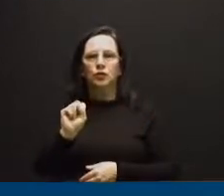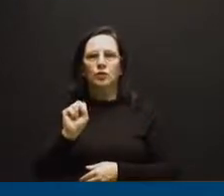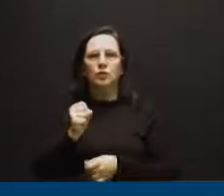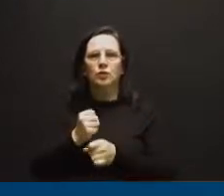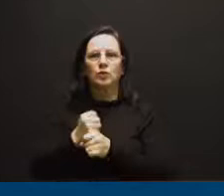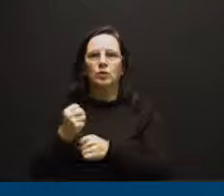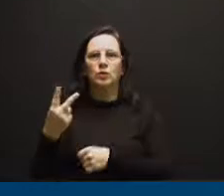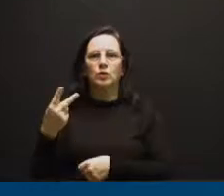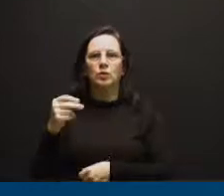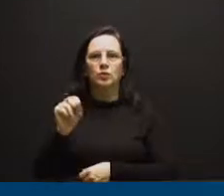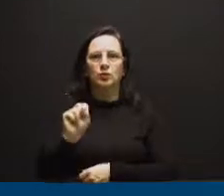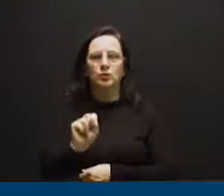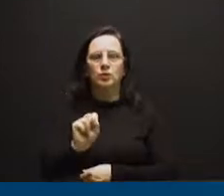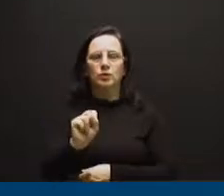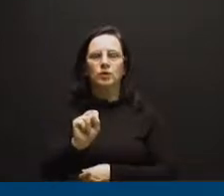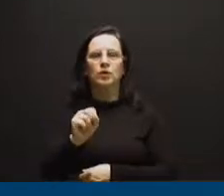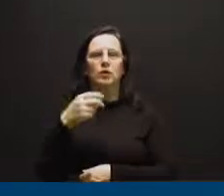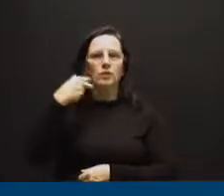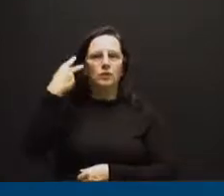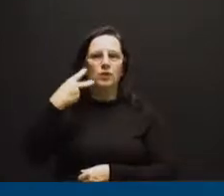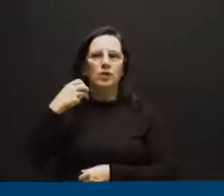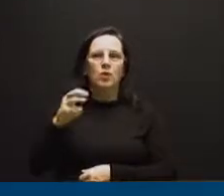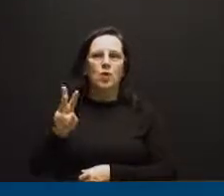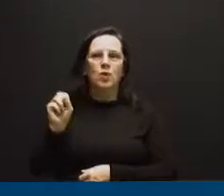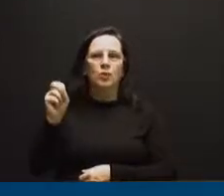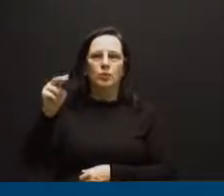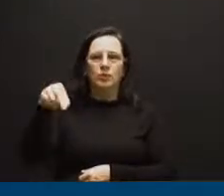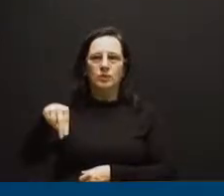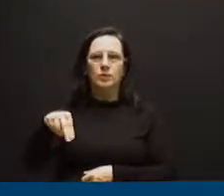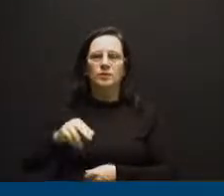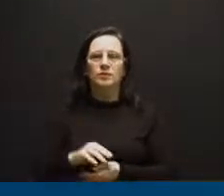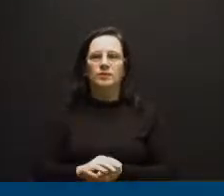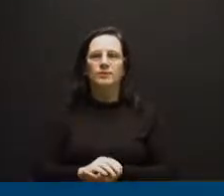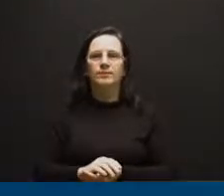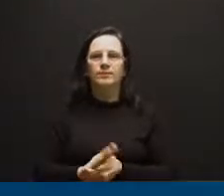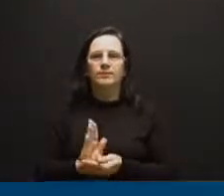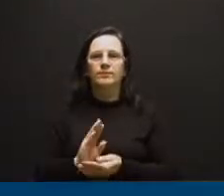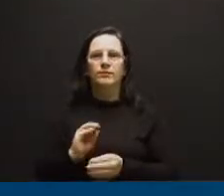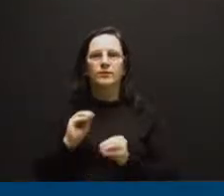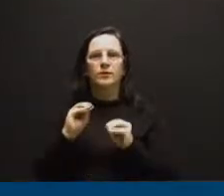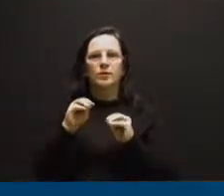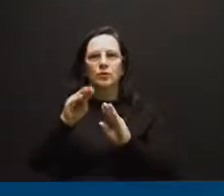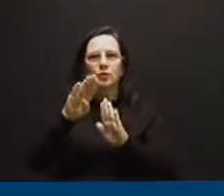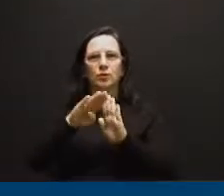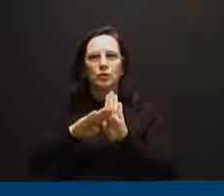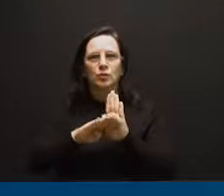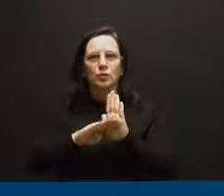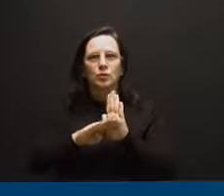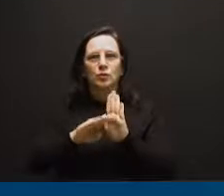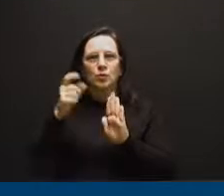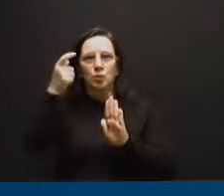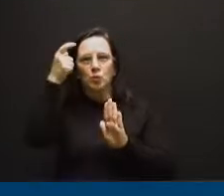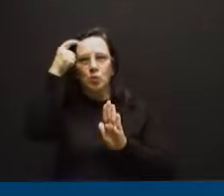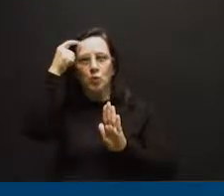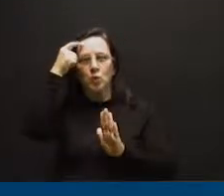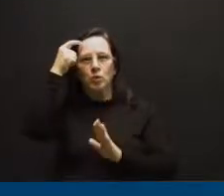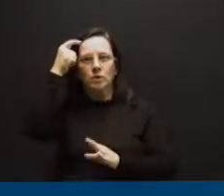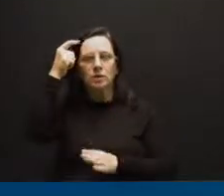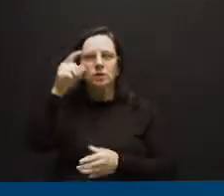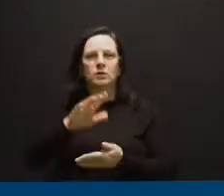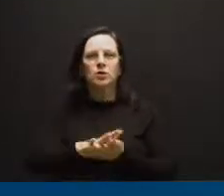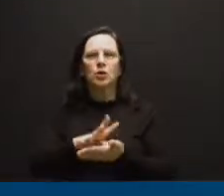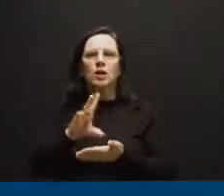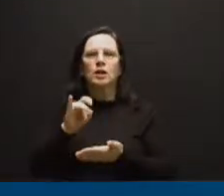2018 de autoria do vereador wilson pinho dos reis que institui o programa de conscientização sobre o